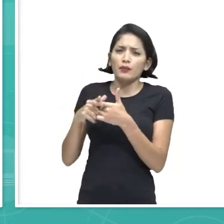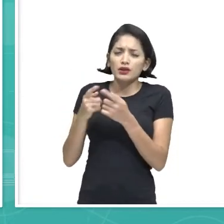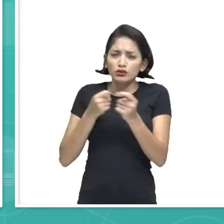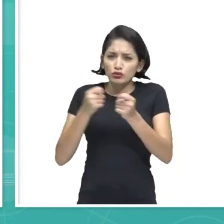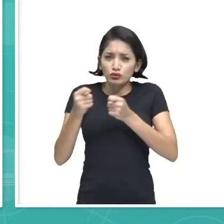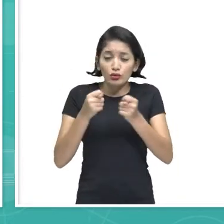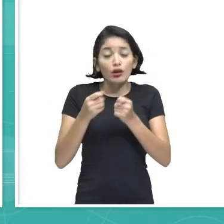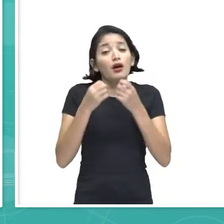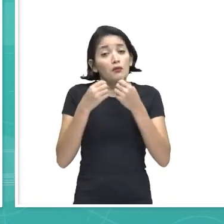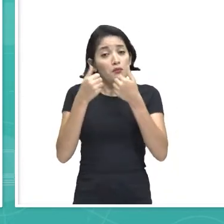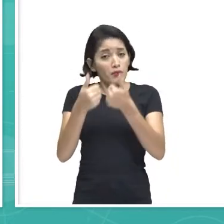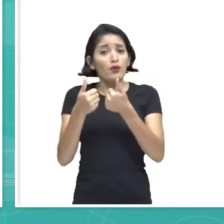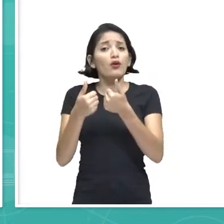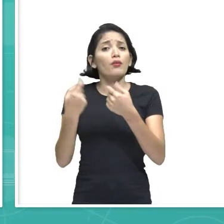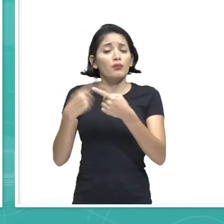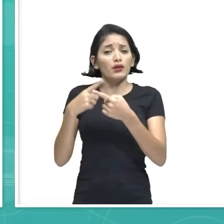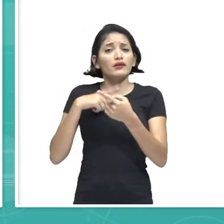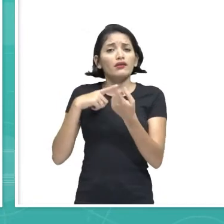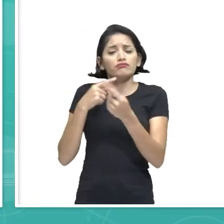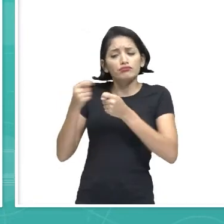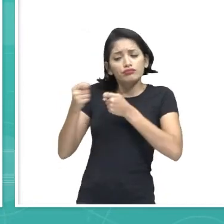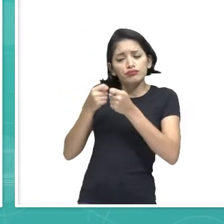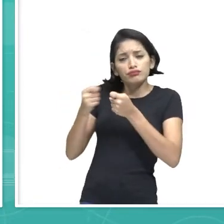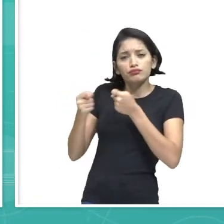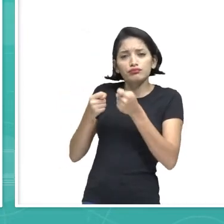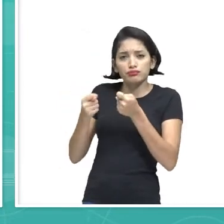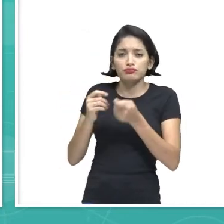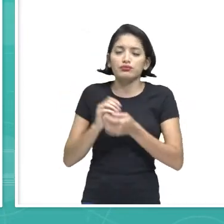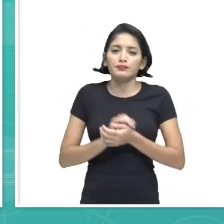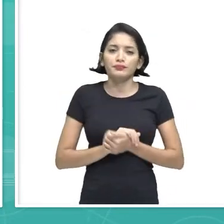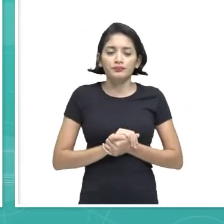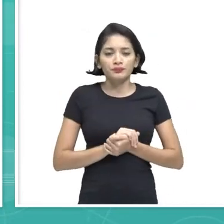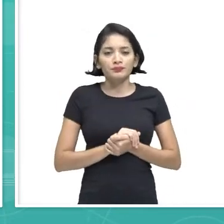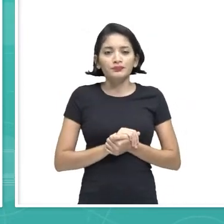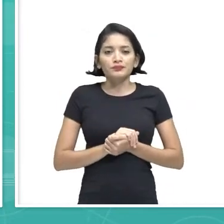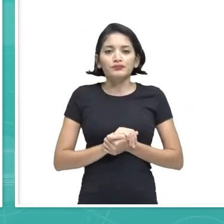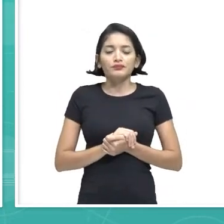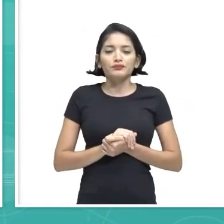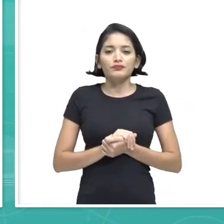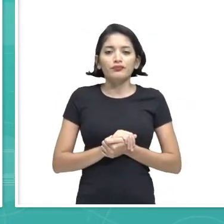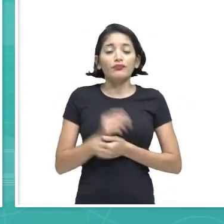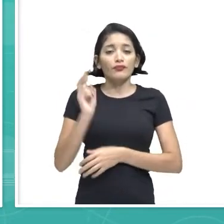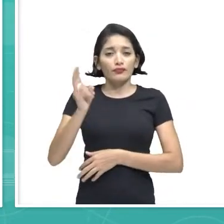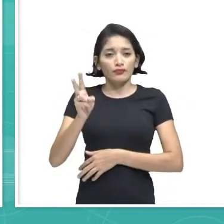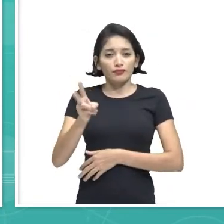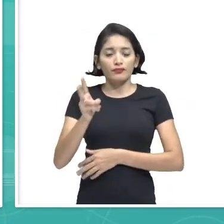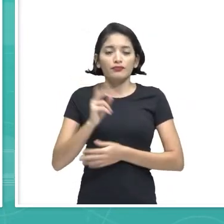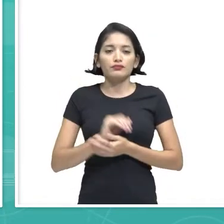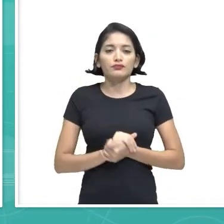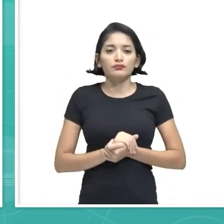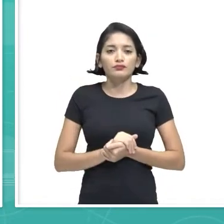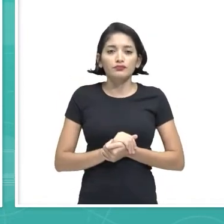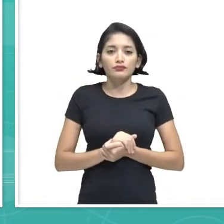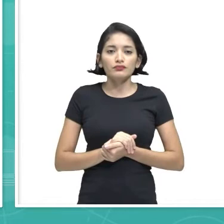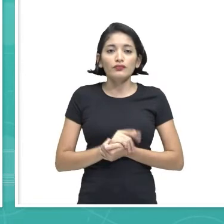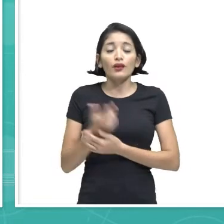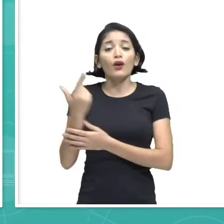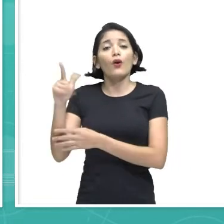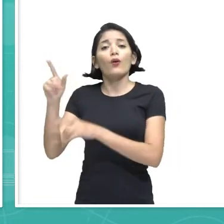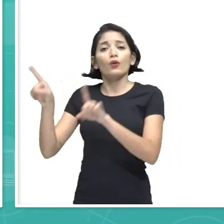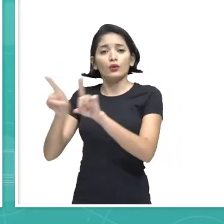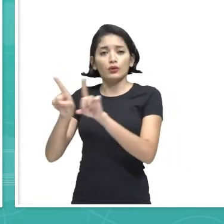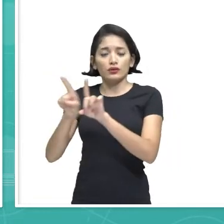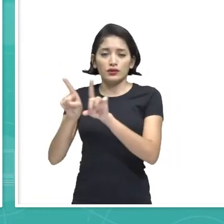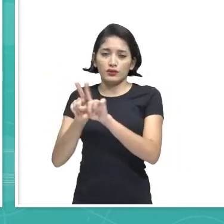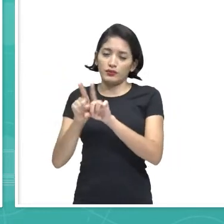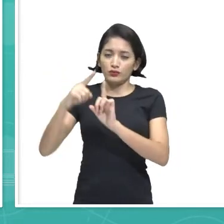boa atividade, porque trabalha a coordenação, certo? Vamos prosseguir. Outro que nós temos,